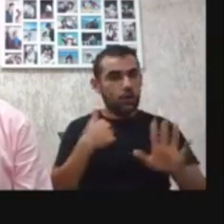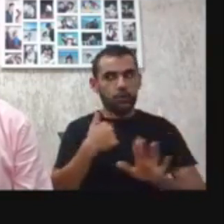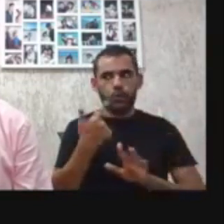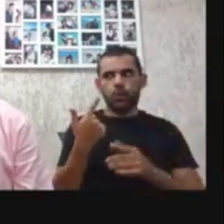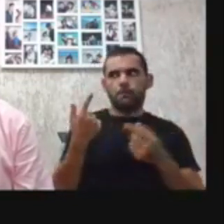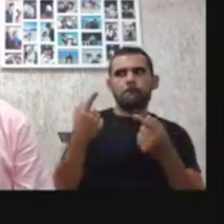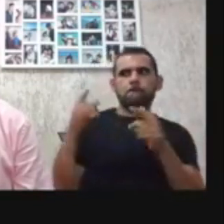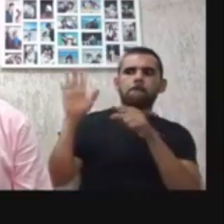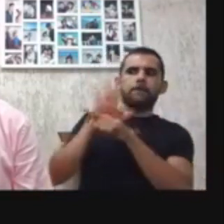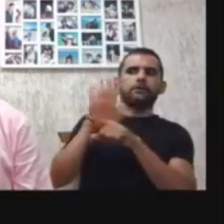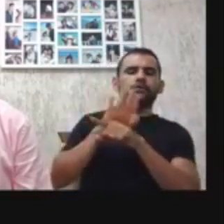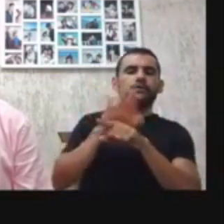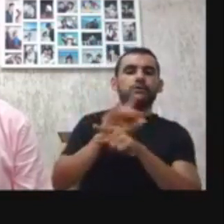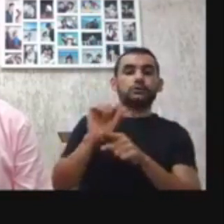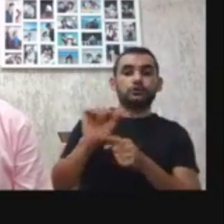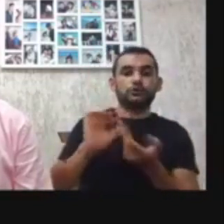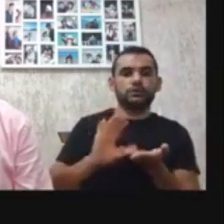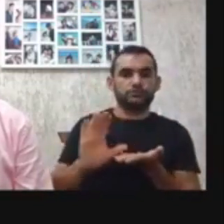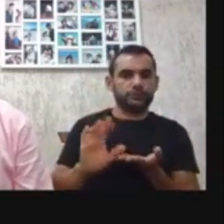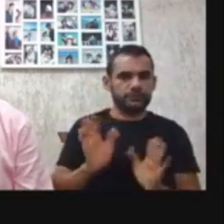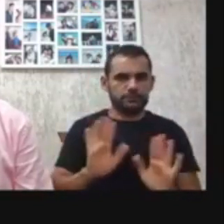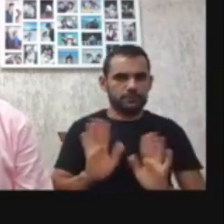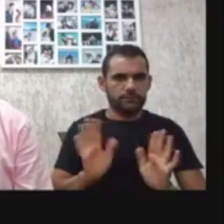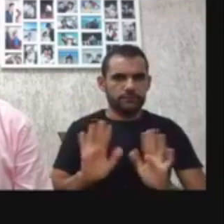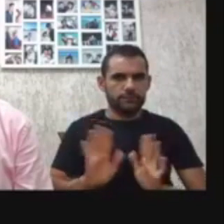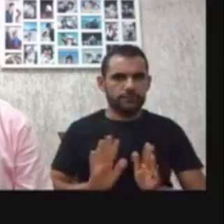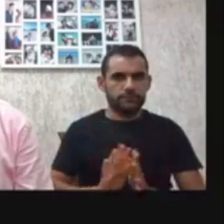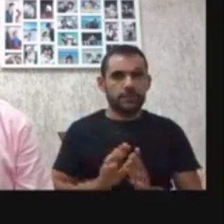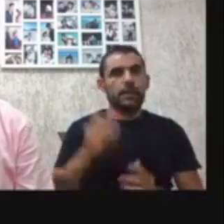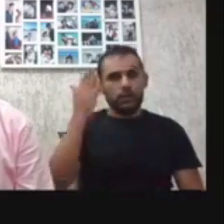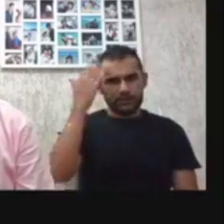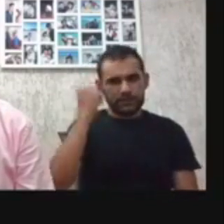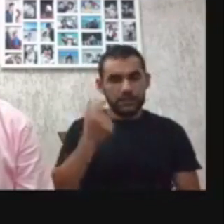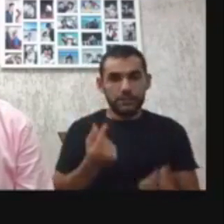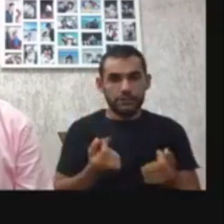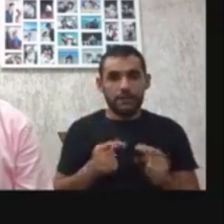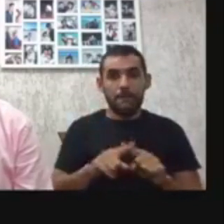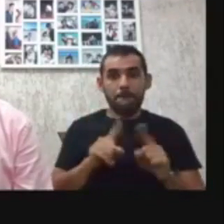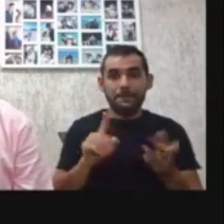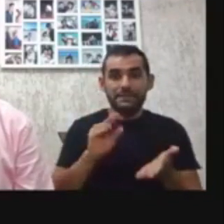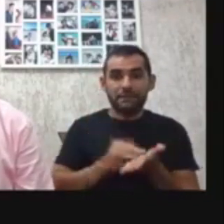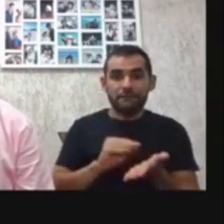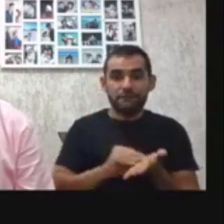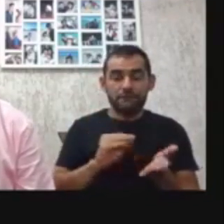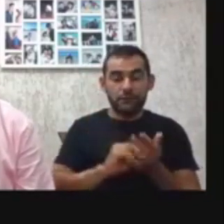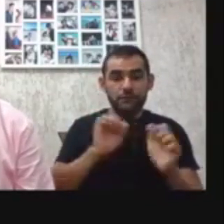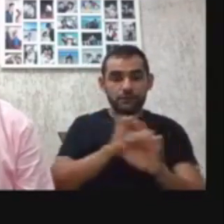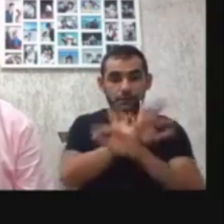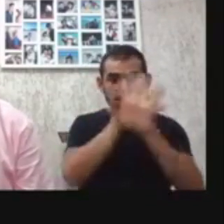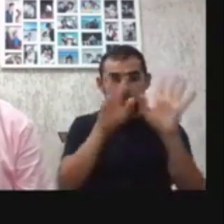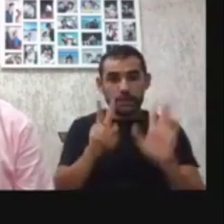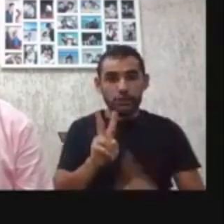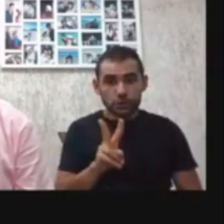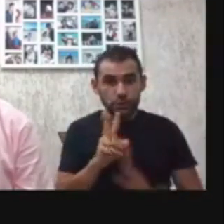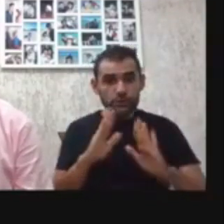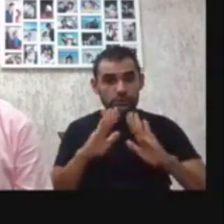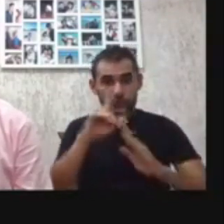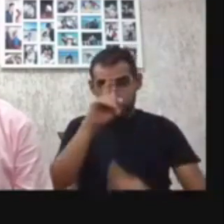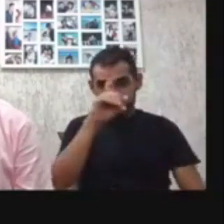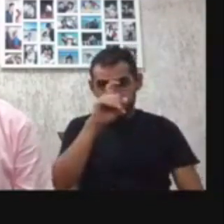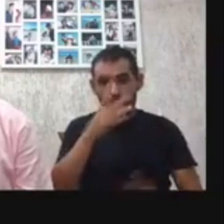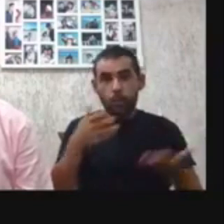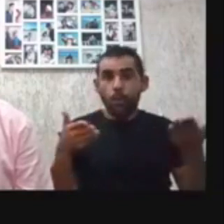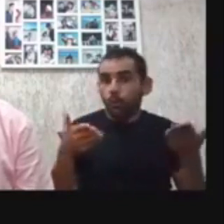custo que é manter uma casa dessas, que eu sei que é altíssima, mas a falta de transparência dessas duas casas, que hoje,